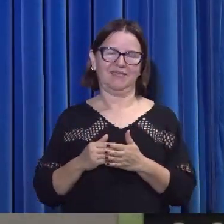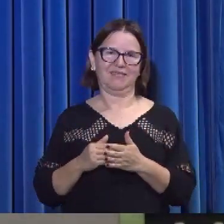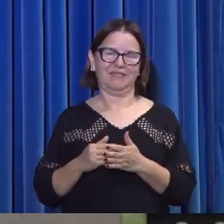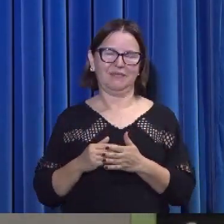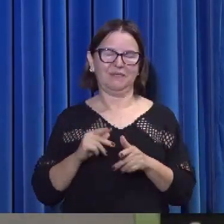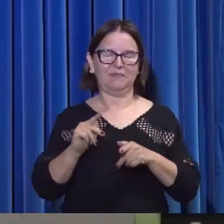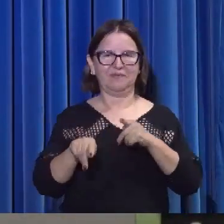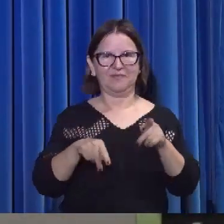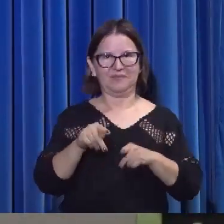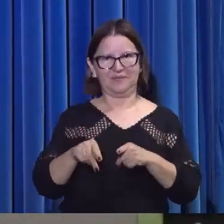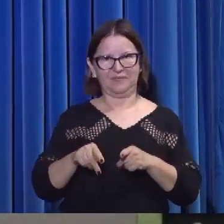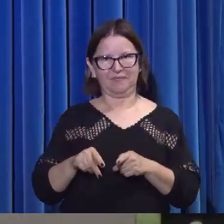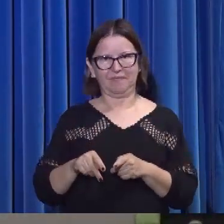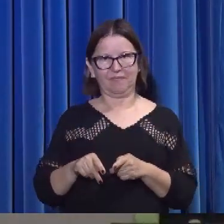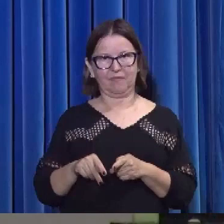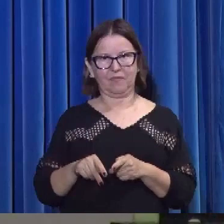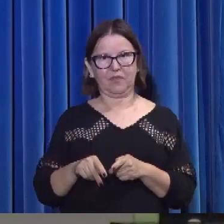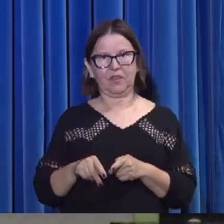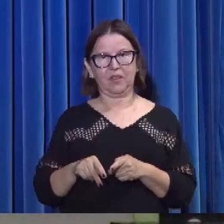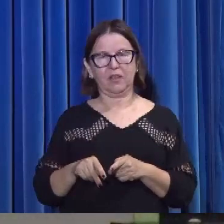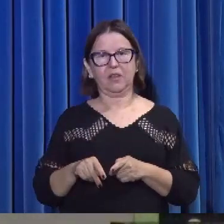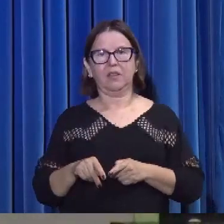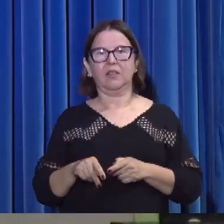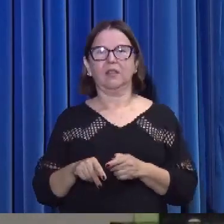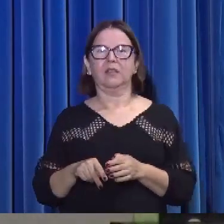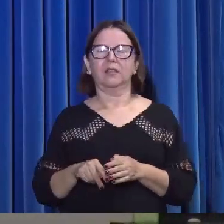Você pode até não crer na morte, mas